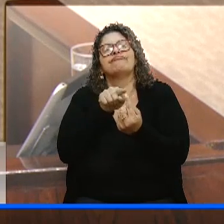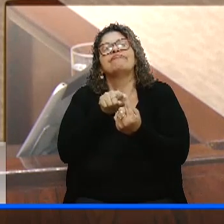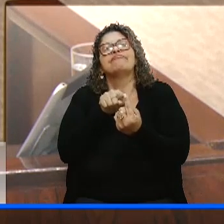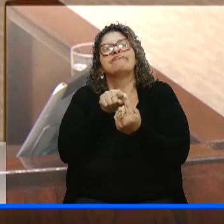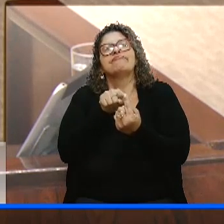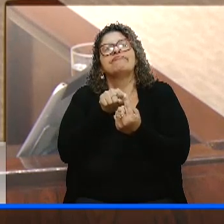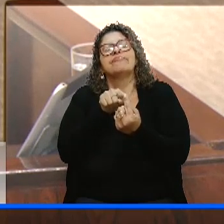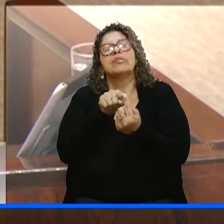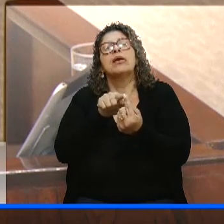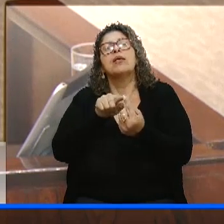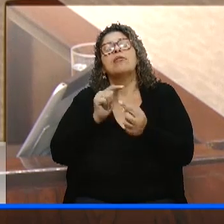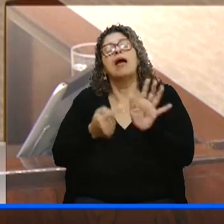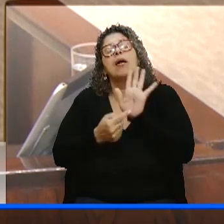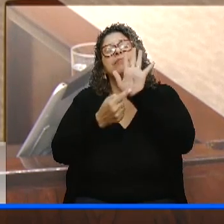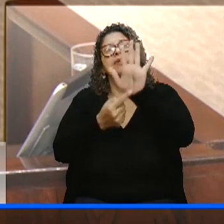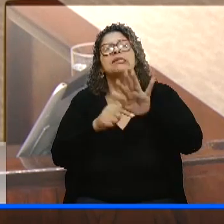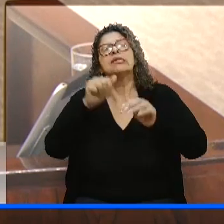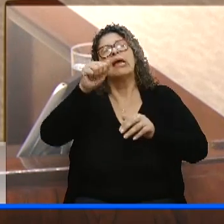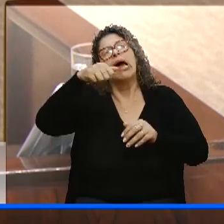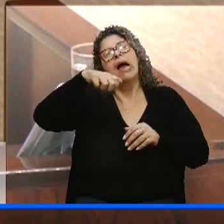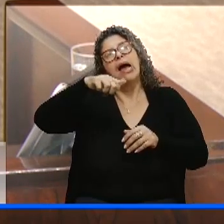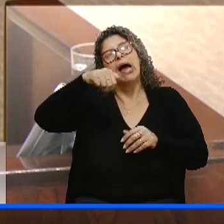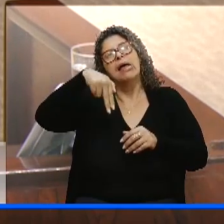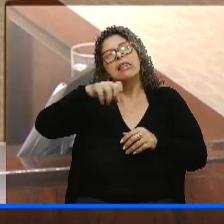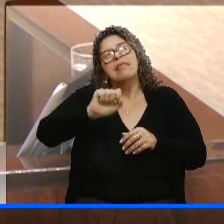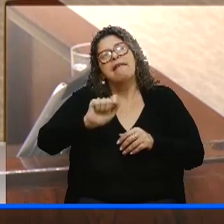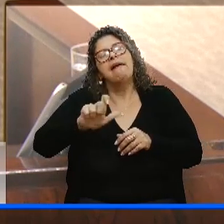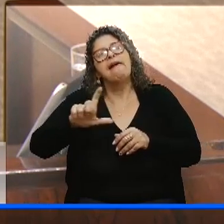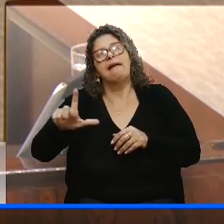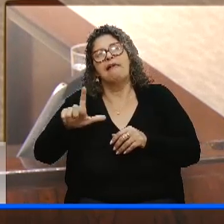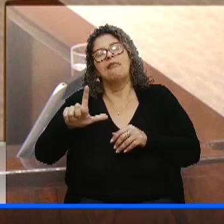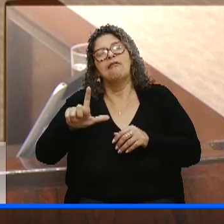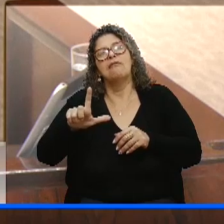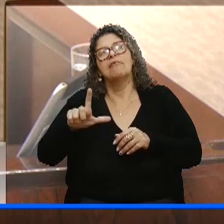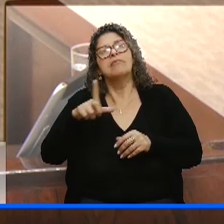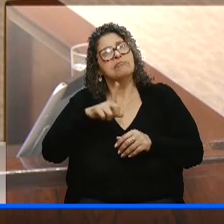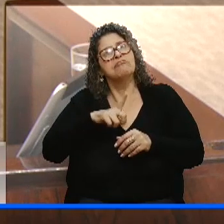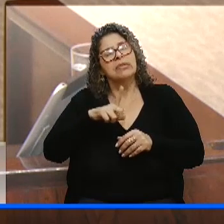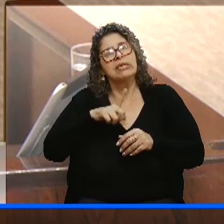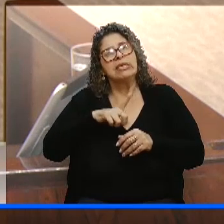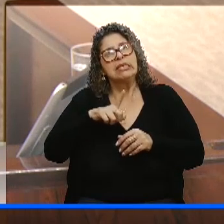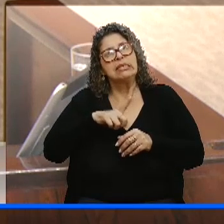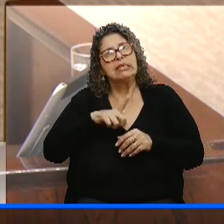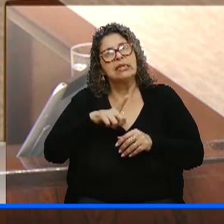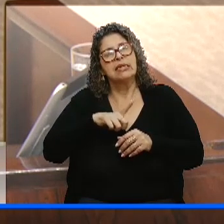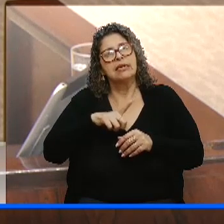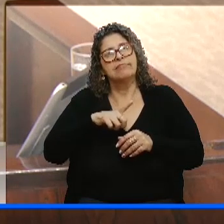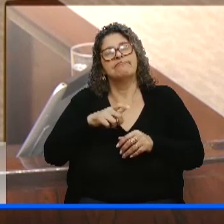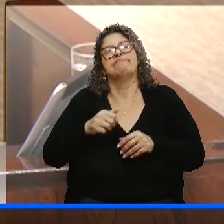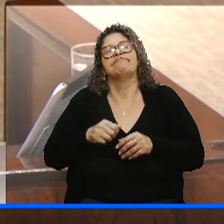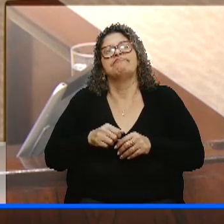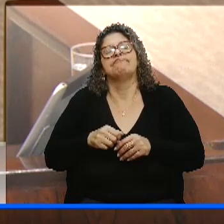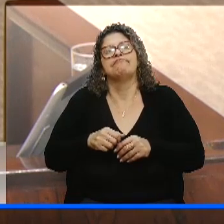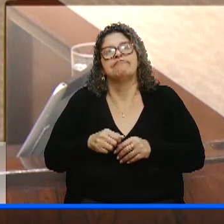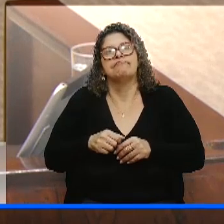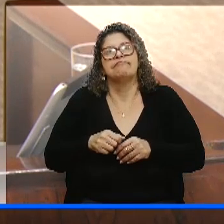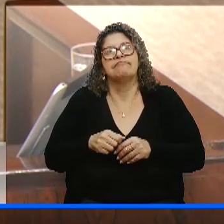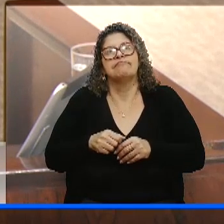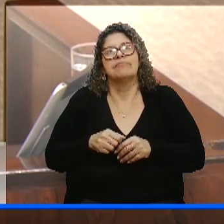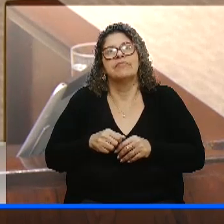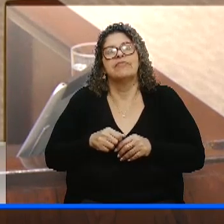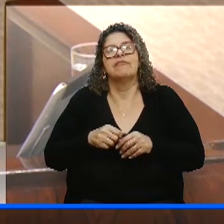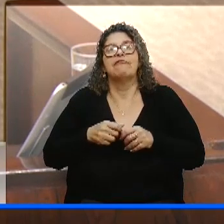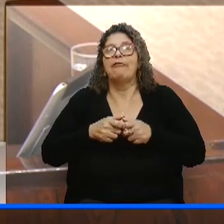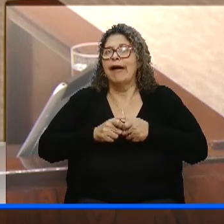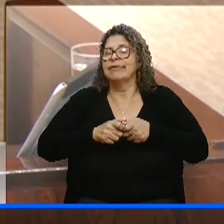apresenta anel até agora é no sentido de que nós vamos ter um aumento a partir